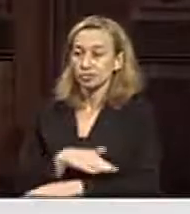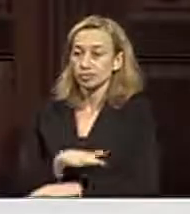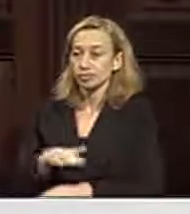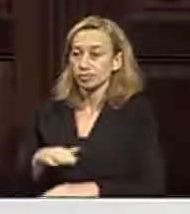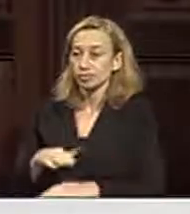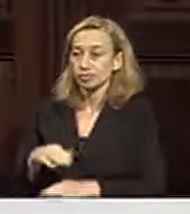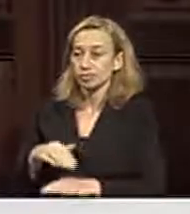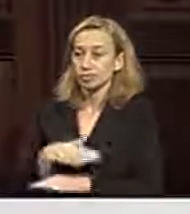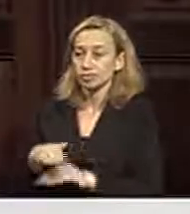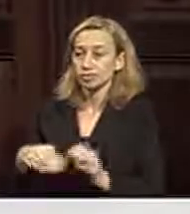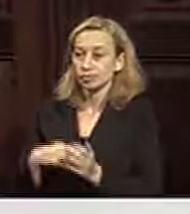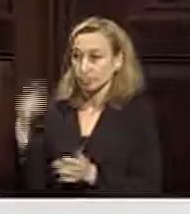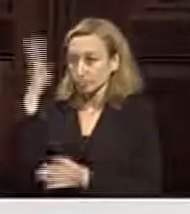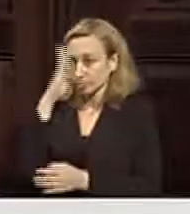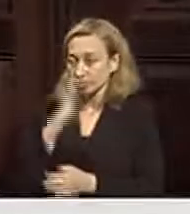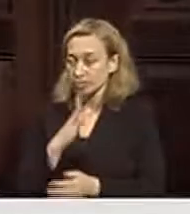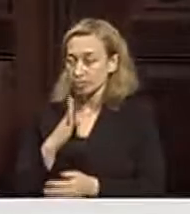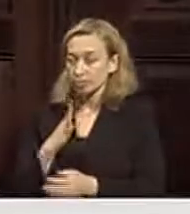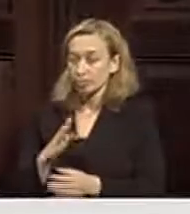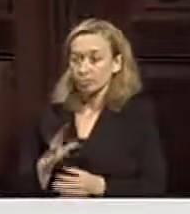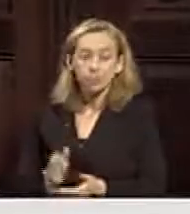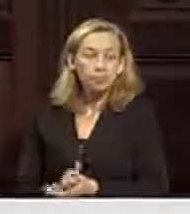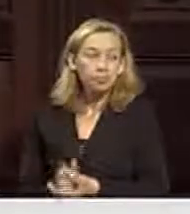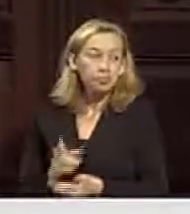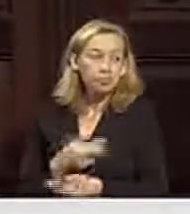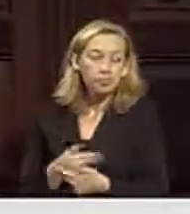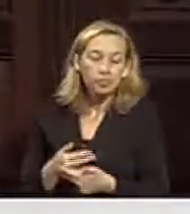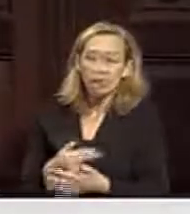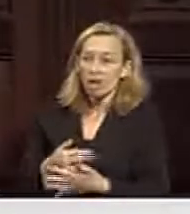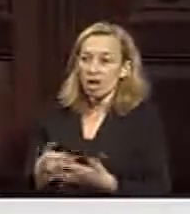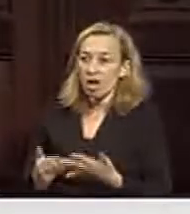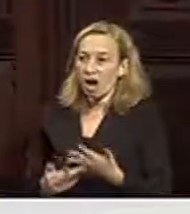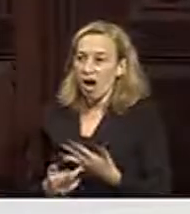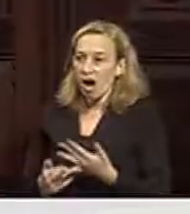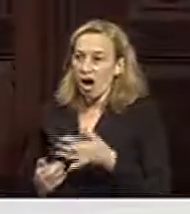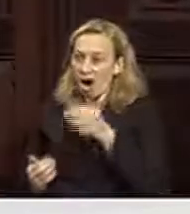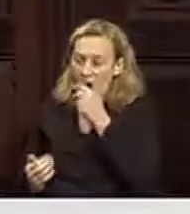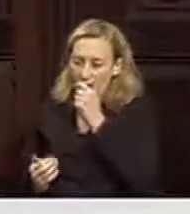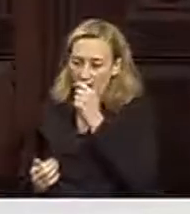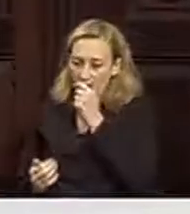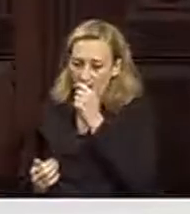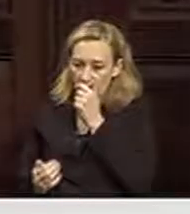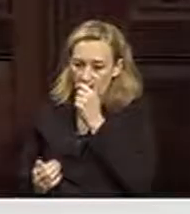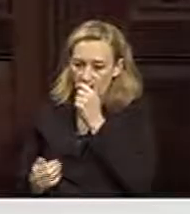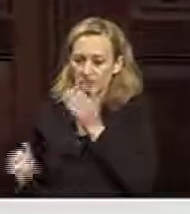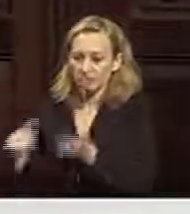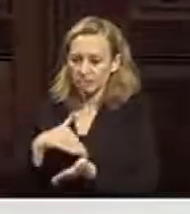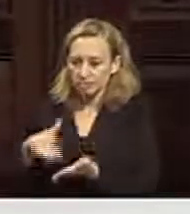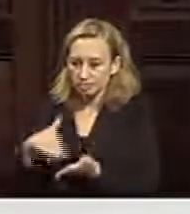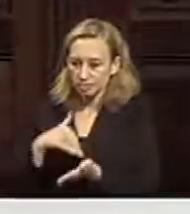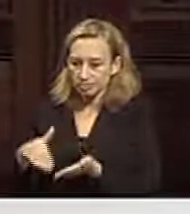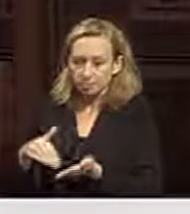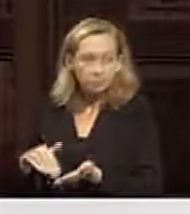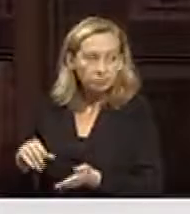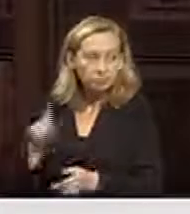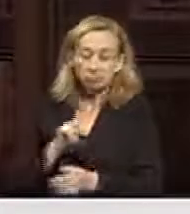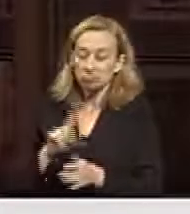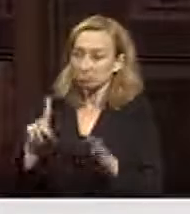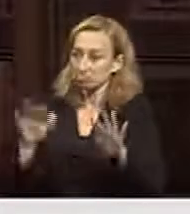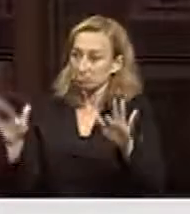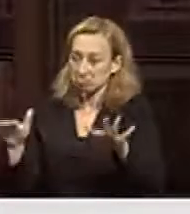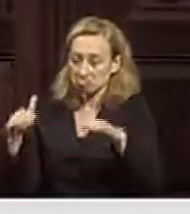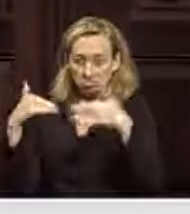a maioria dessas secretarias, a maioria desses gestores, não dão a